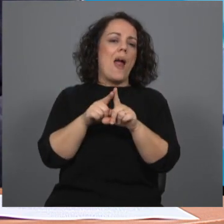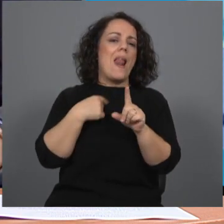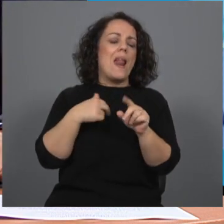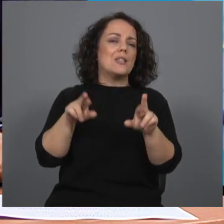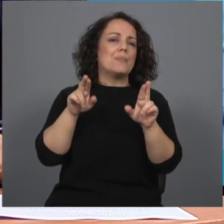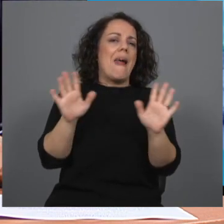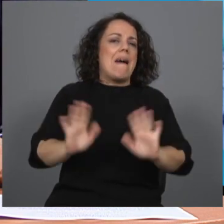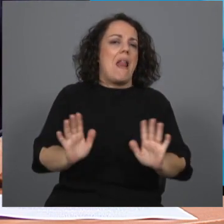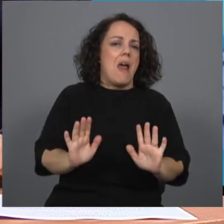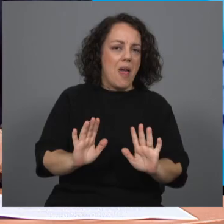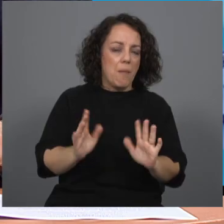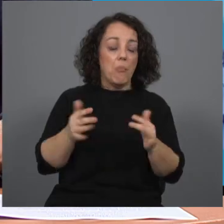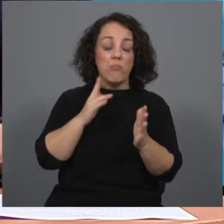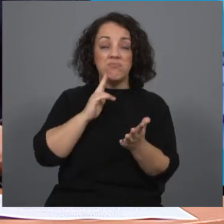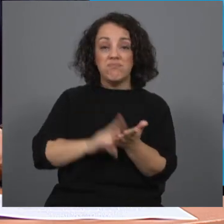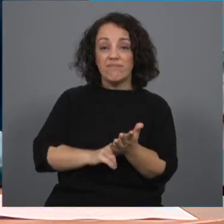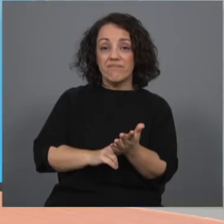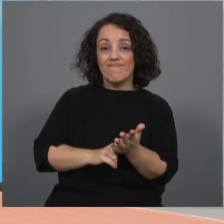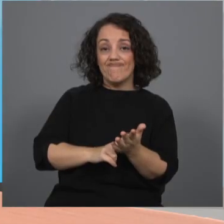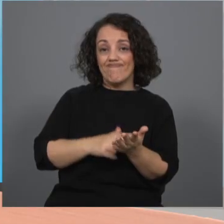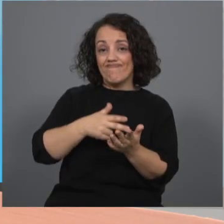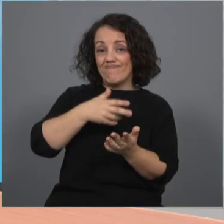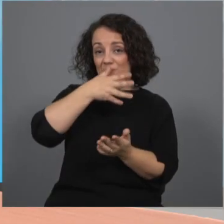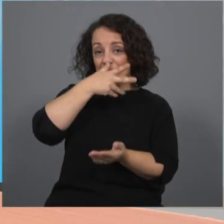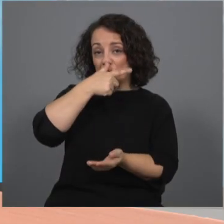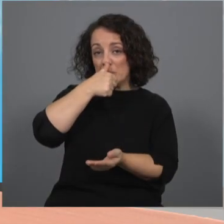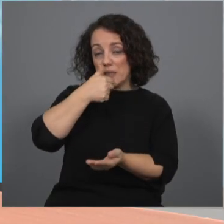desejável, quer dizer, uma atualidade, infelizmente,